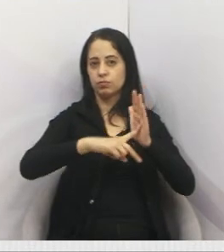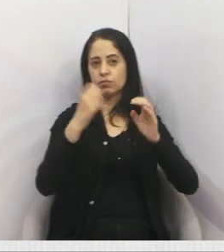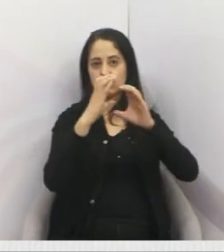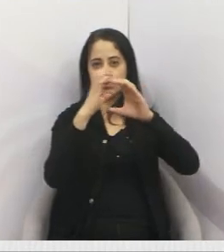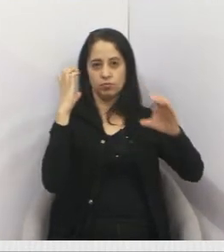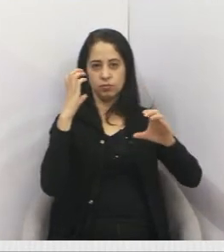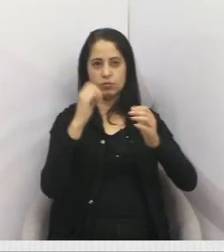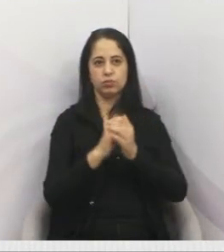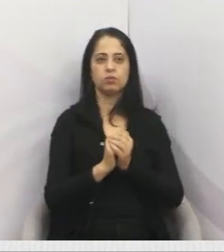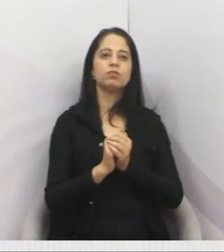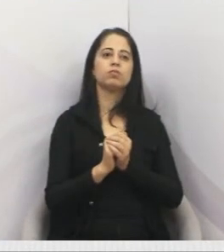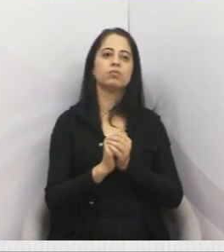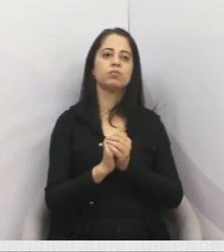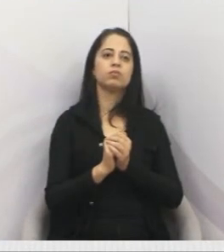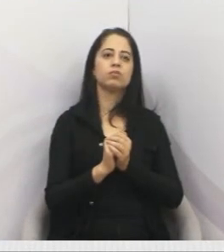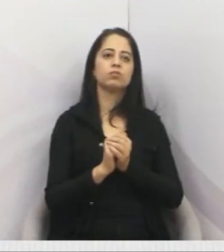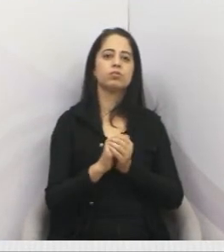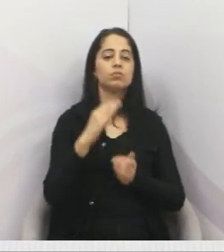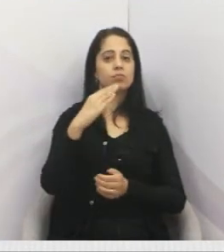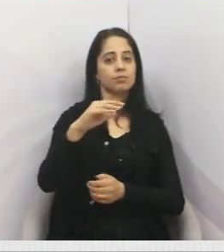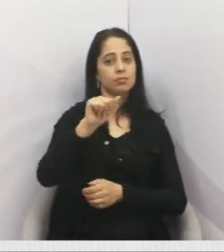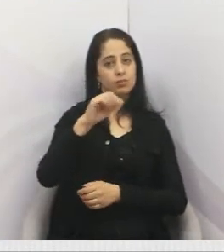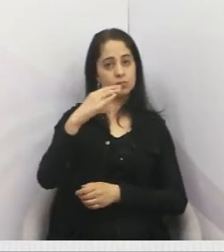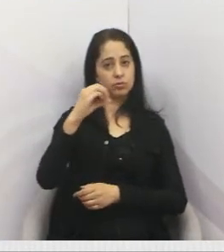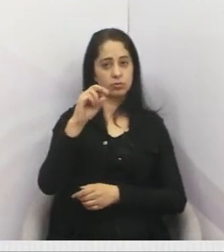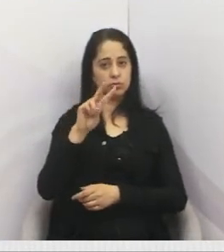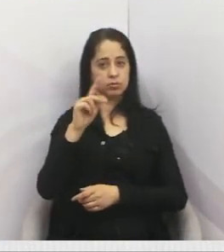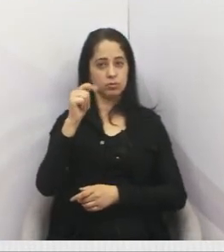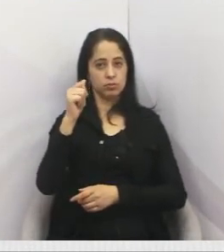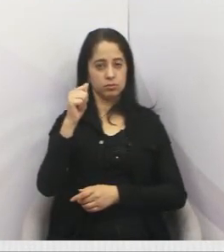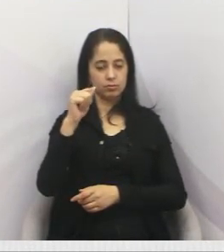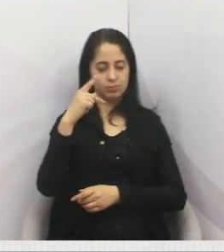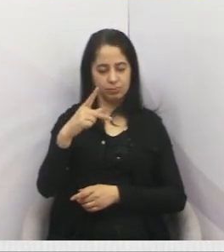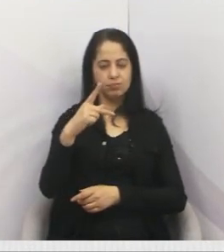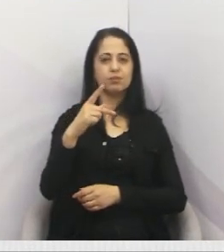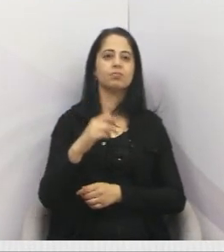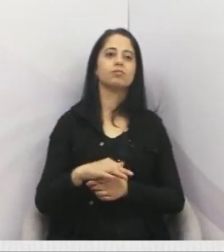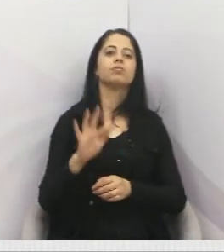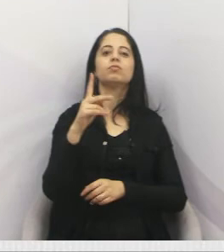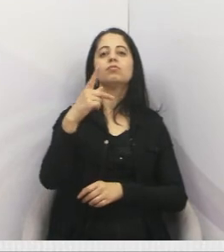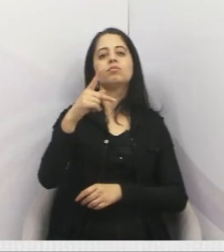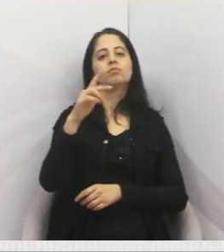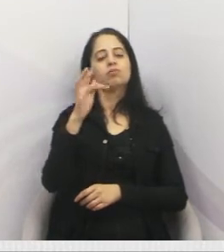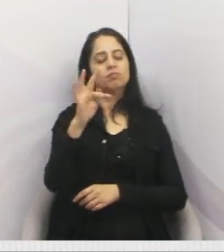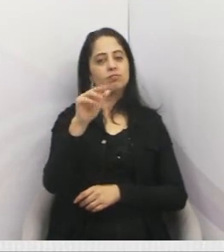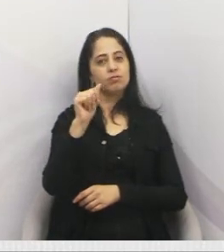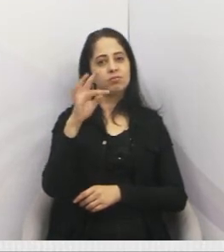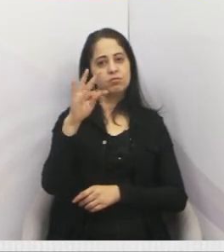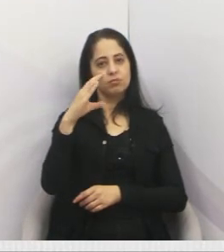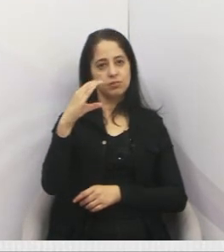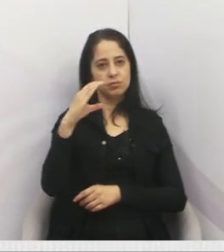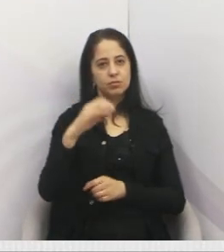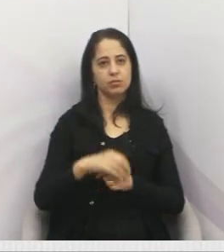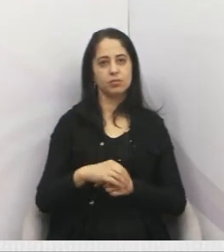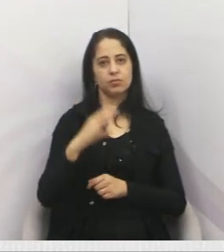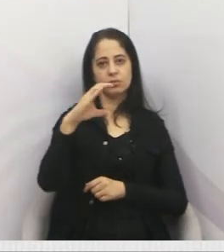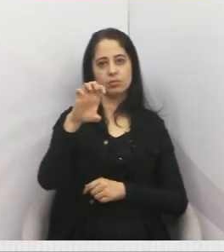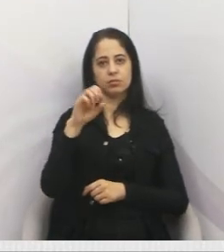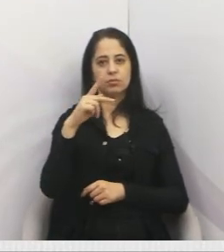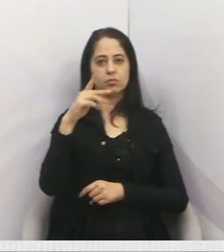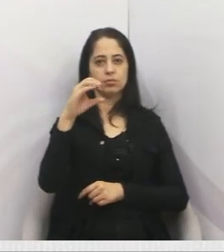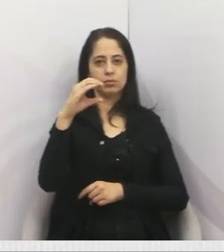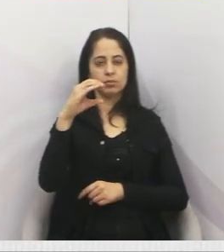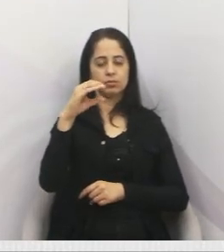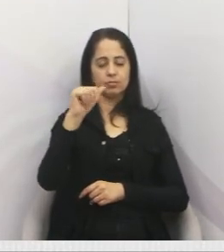Engenheiros, empresas ou entidades profissionais ACONVAP, entidades acadêmicas FATEC e organização da sociedade civil